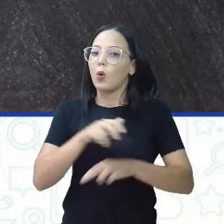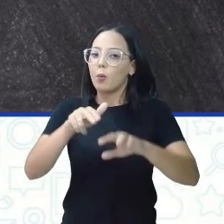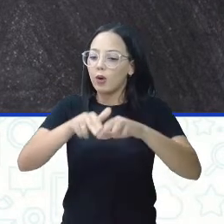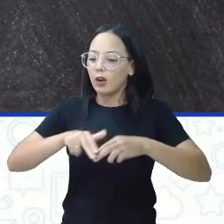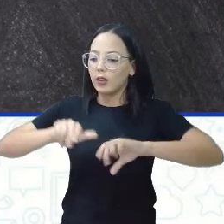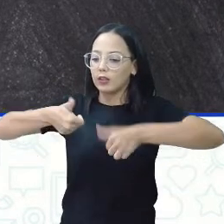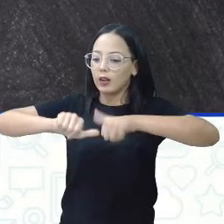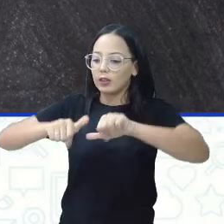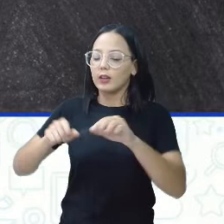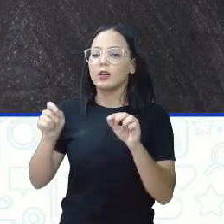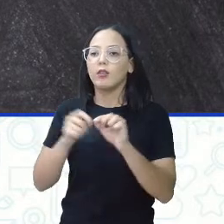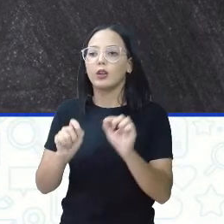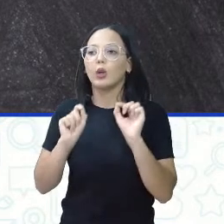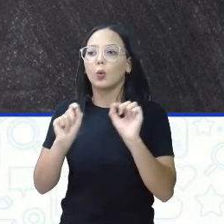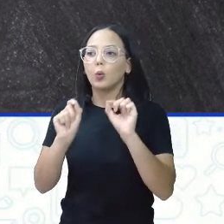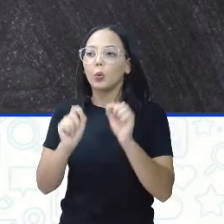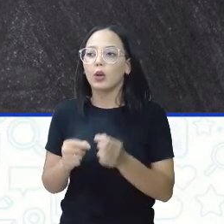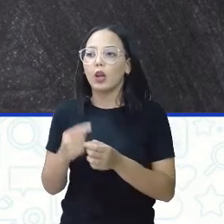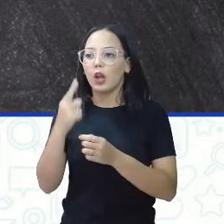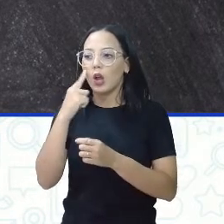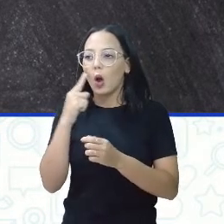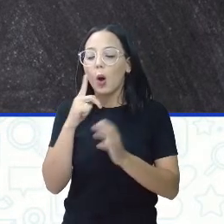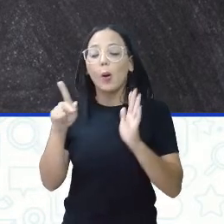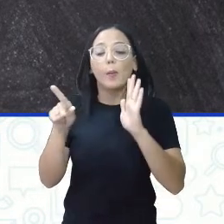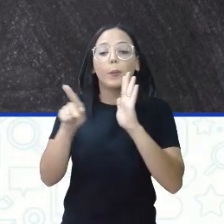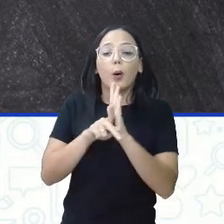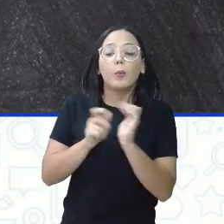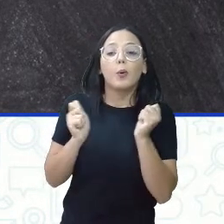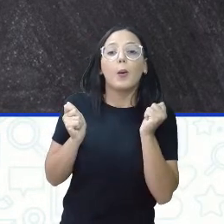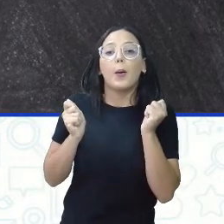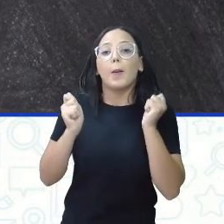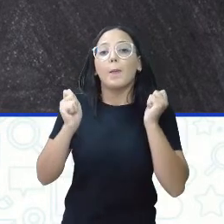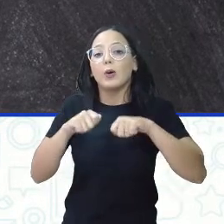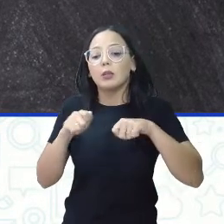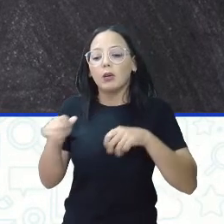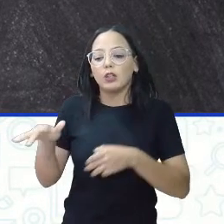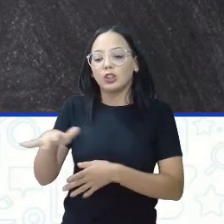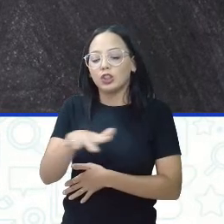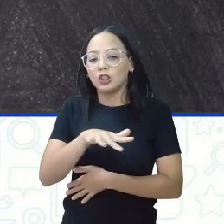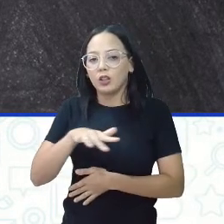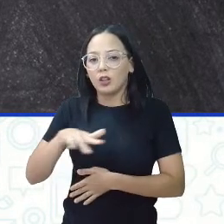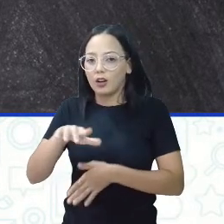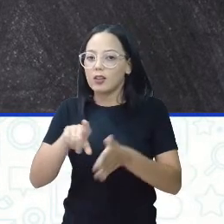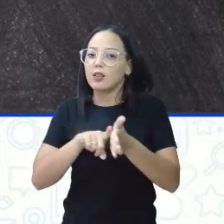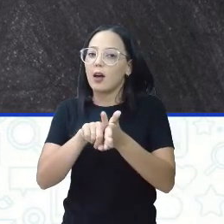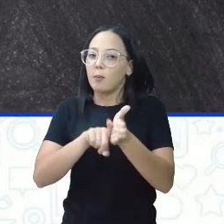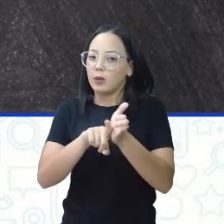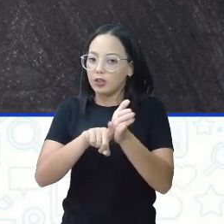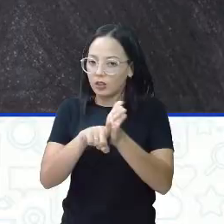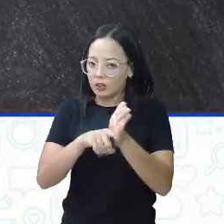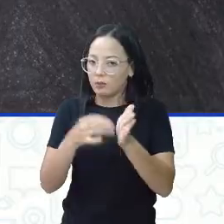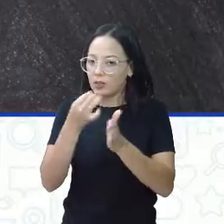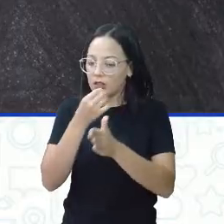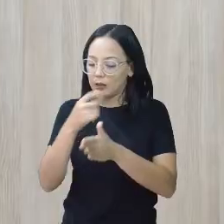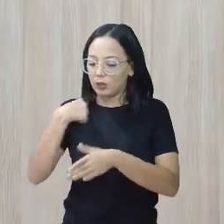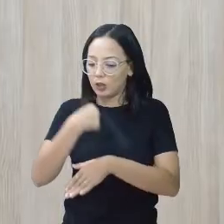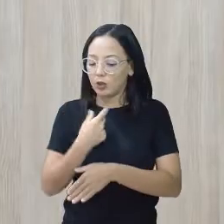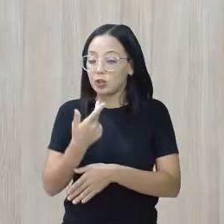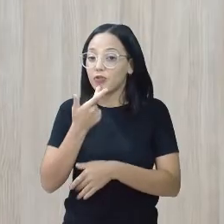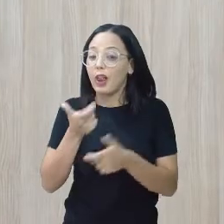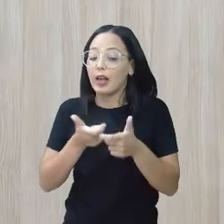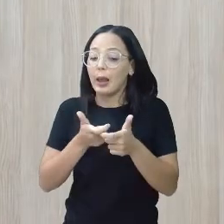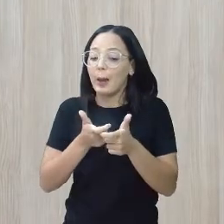como essa é feito uma possibilidade de generalizar essa pesquisa, como se a gente pudesse dizer que